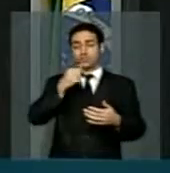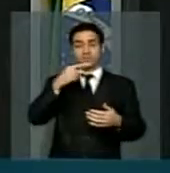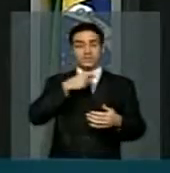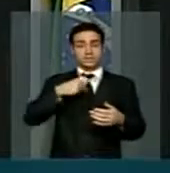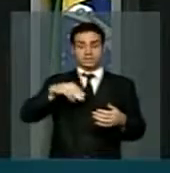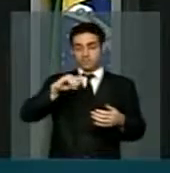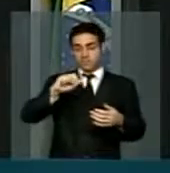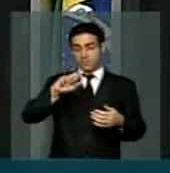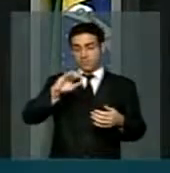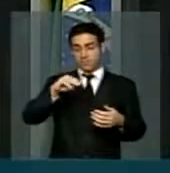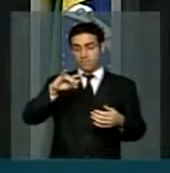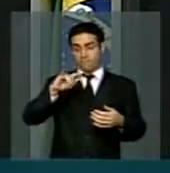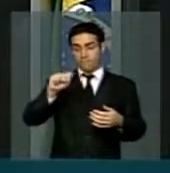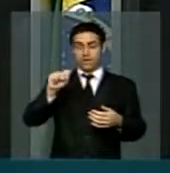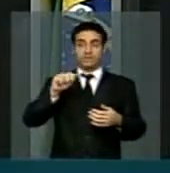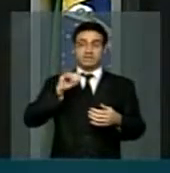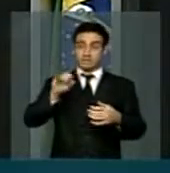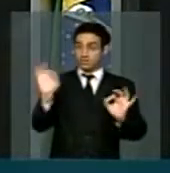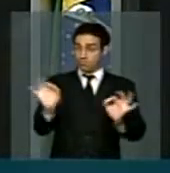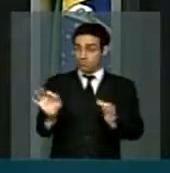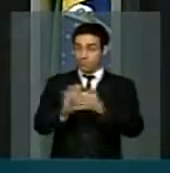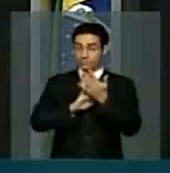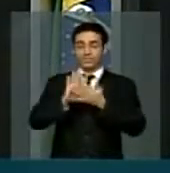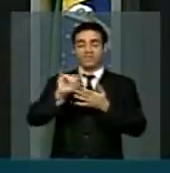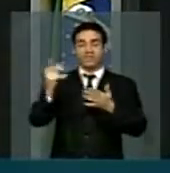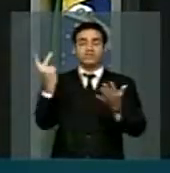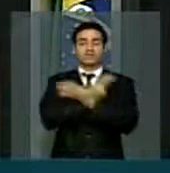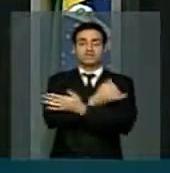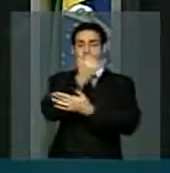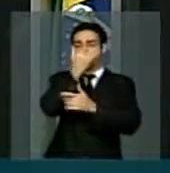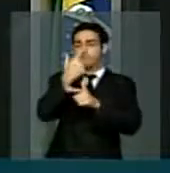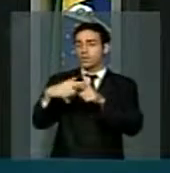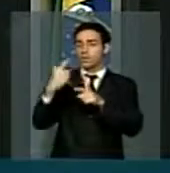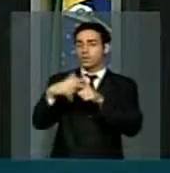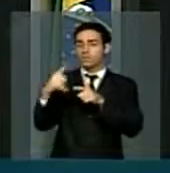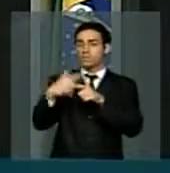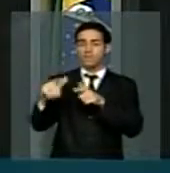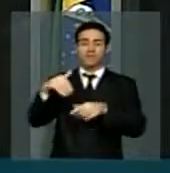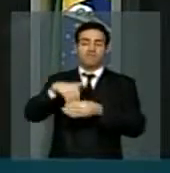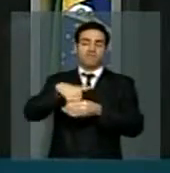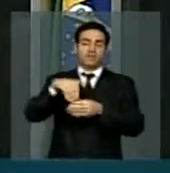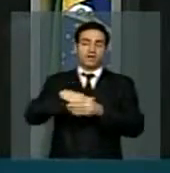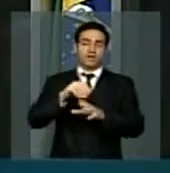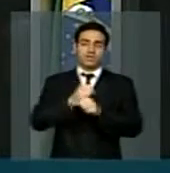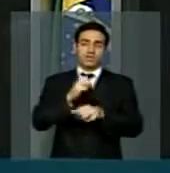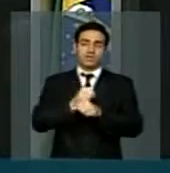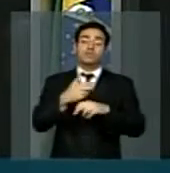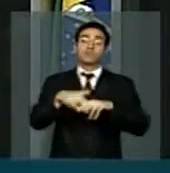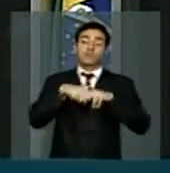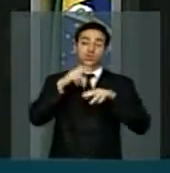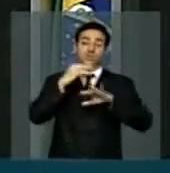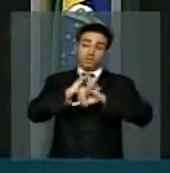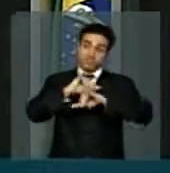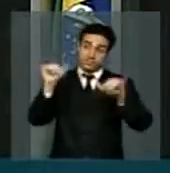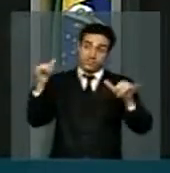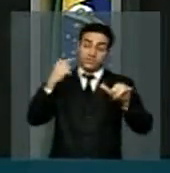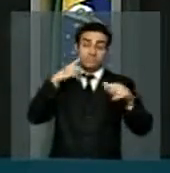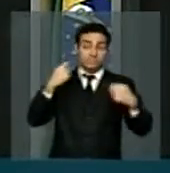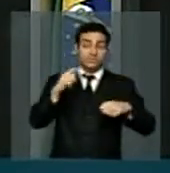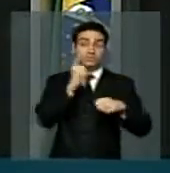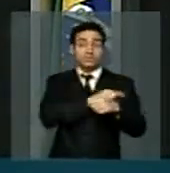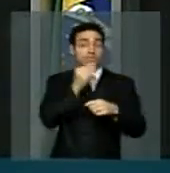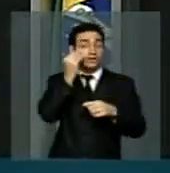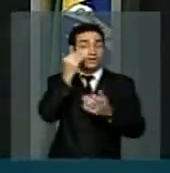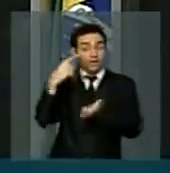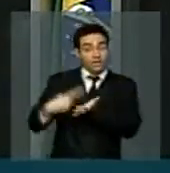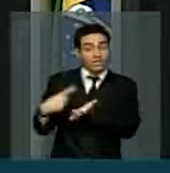Maia, nós teremos um grave problema na não votação do orçamento. Portanto, faça esse alerta na busca do